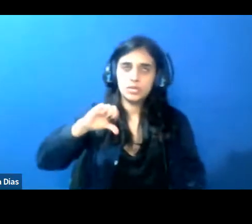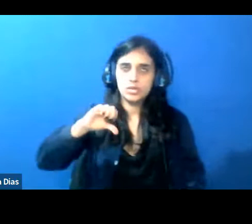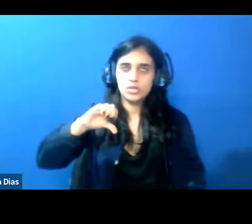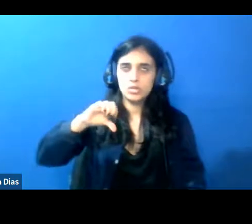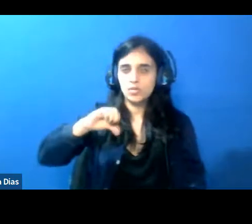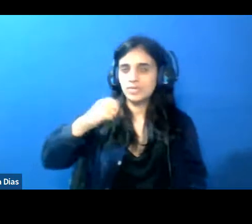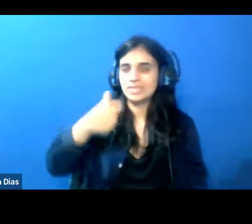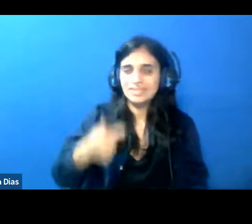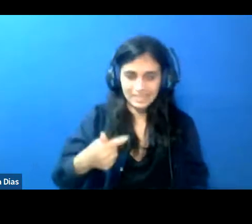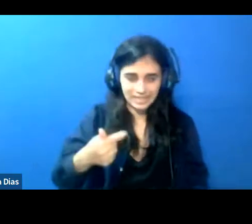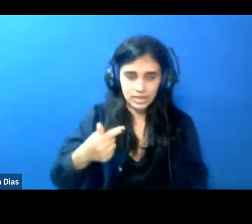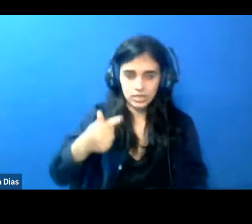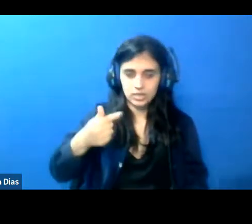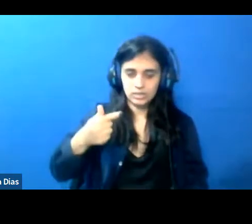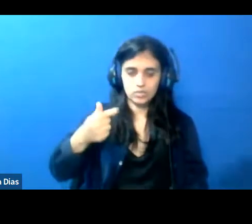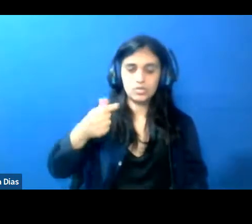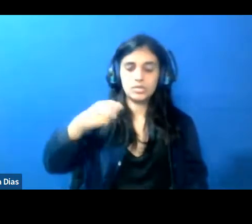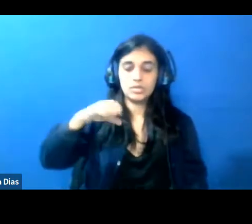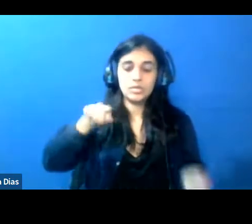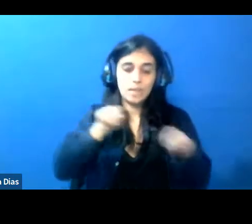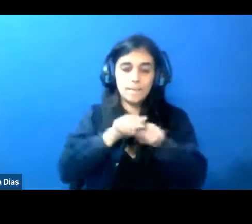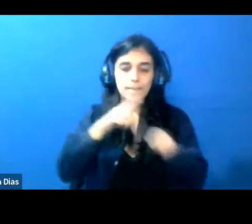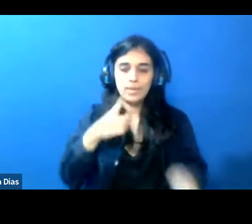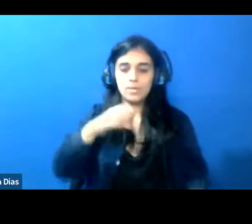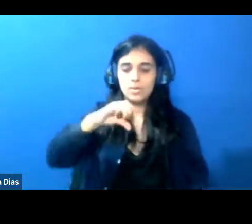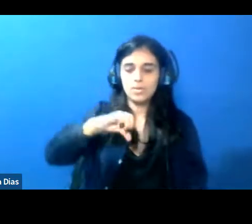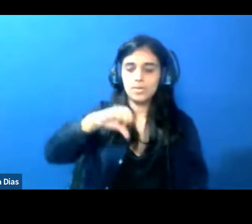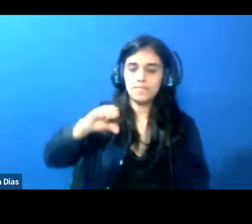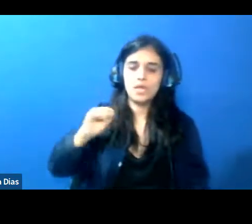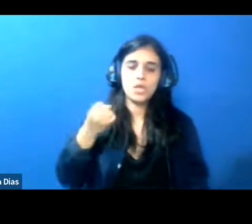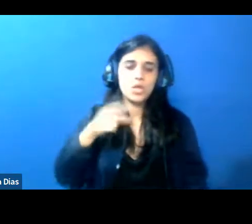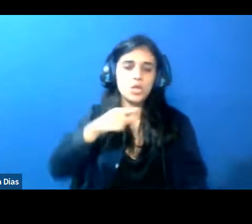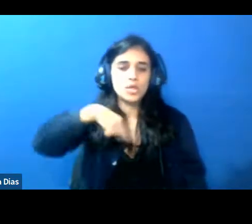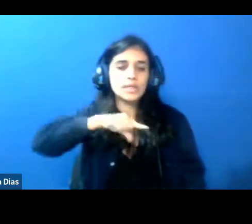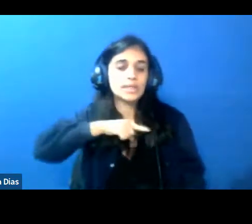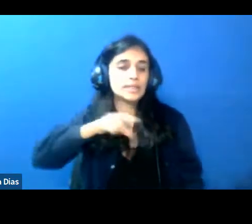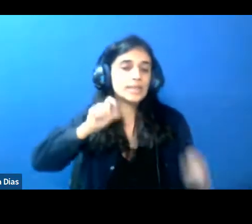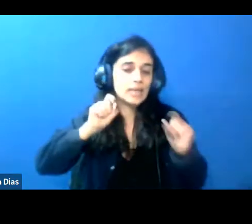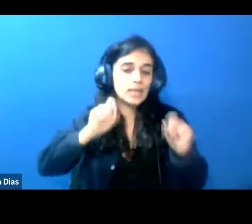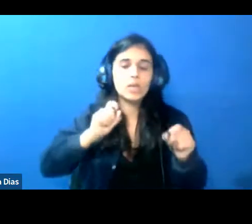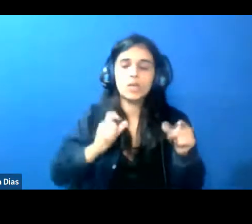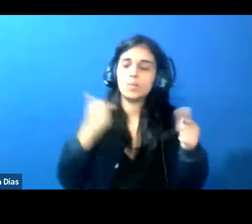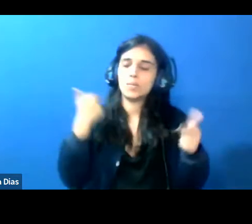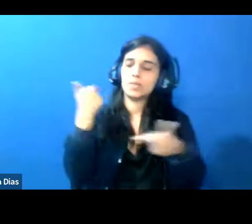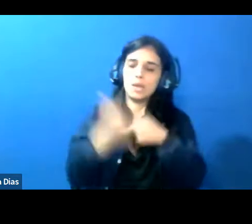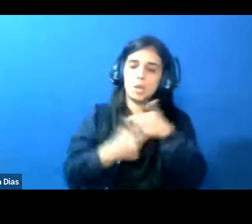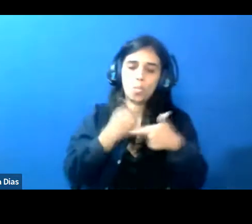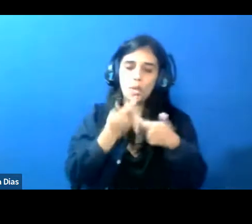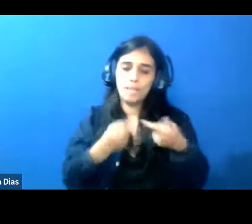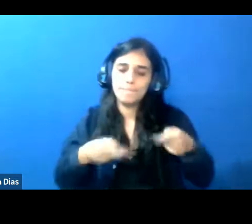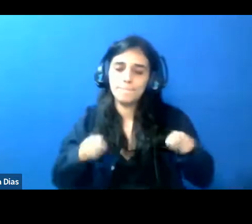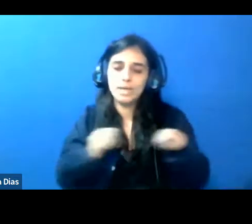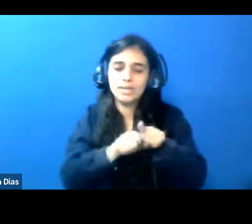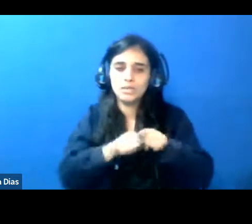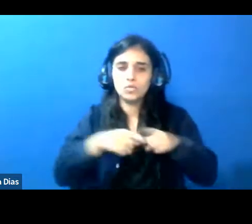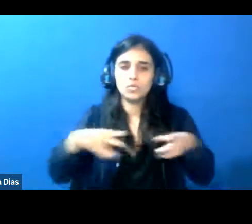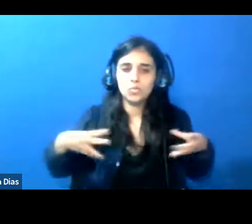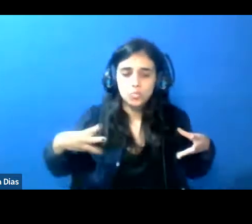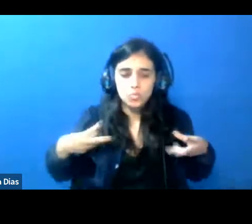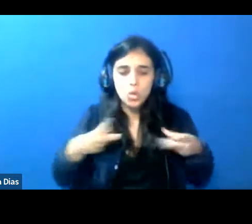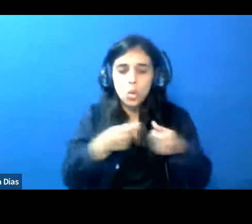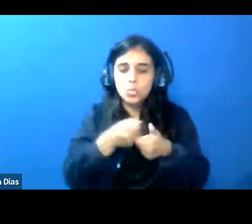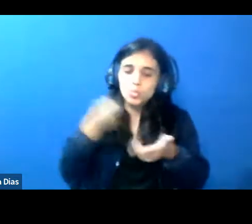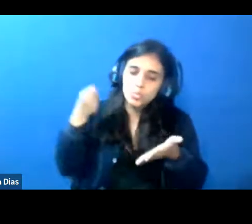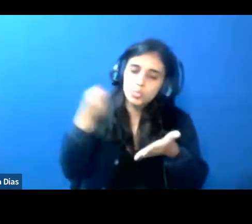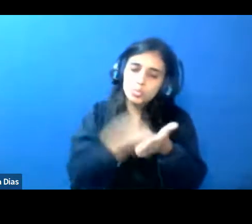1997 e 98, nós tivemos um amplo trabalho aliado a todas as lutas